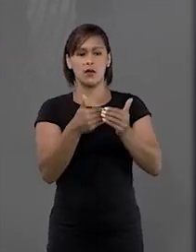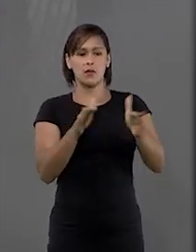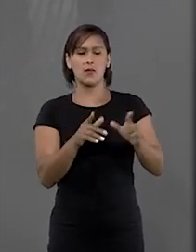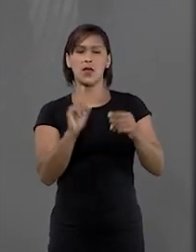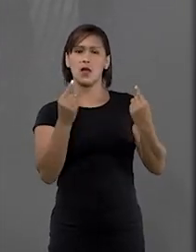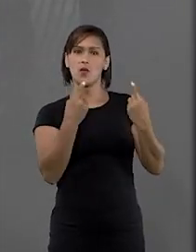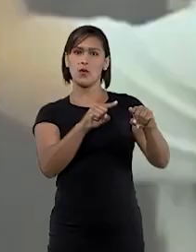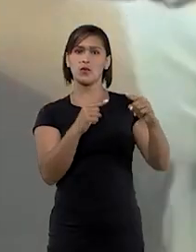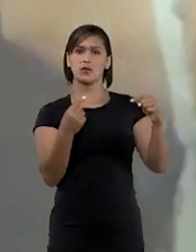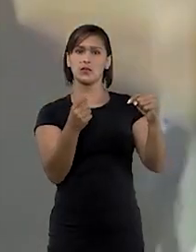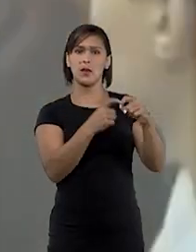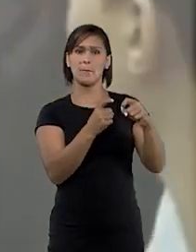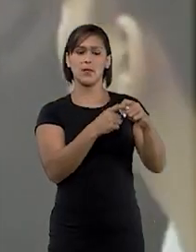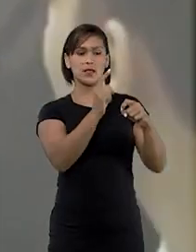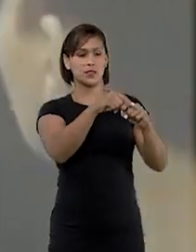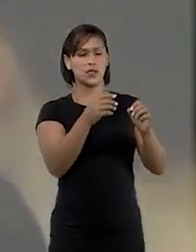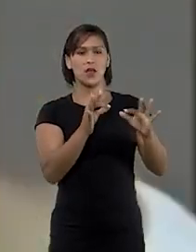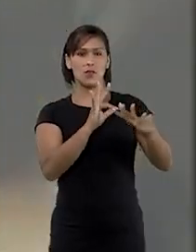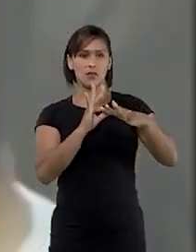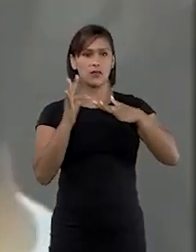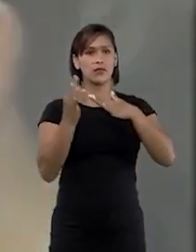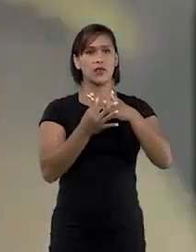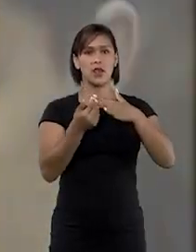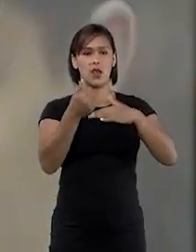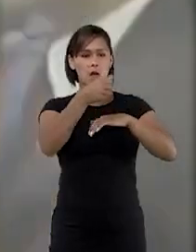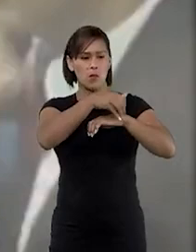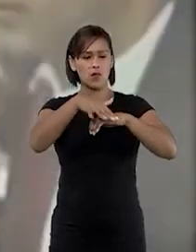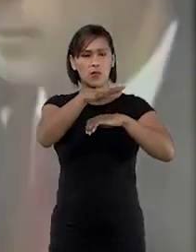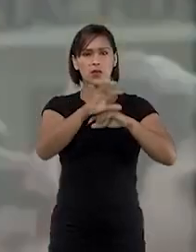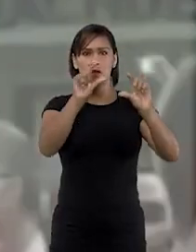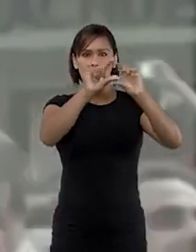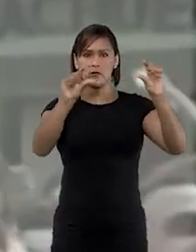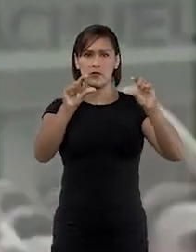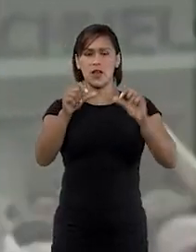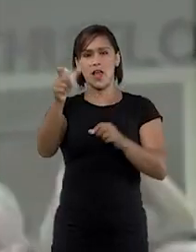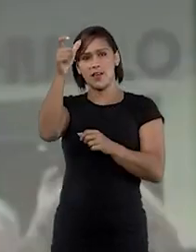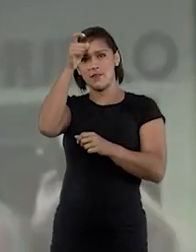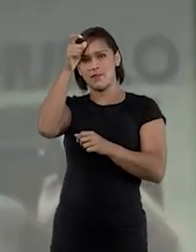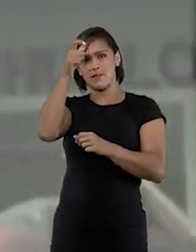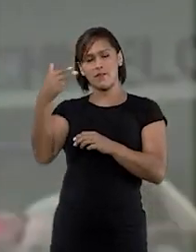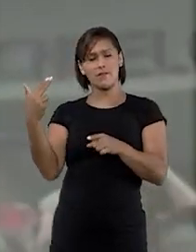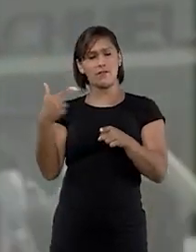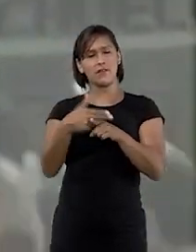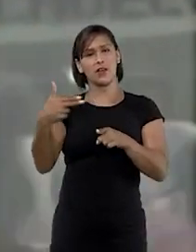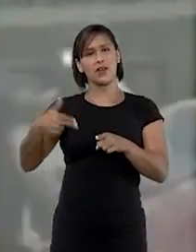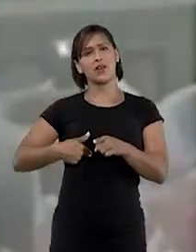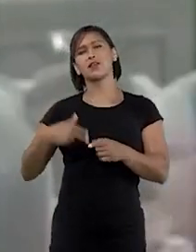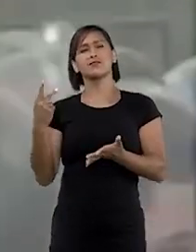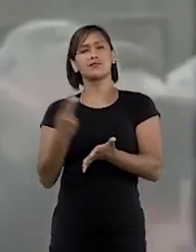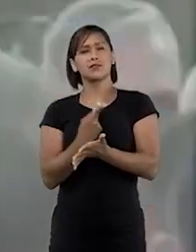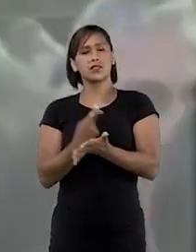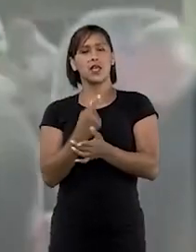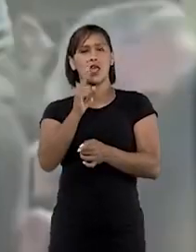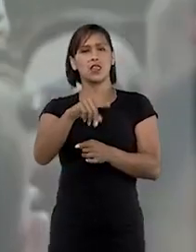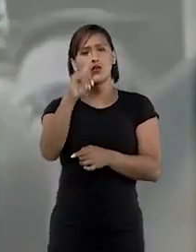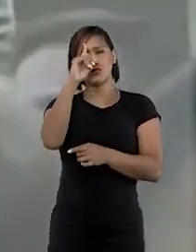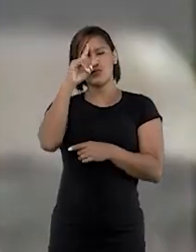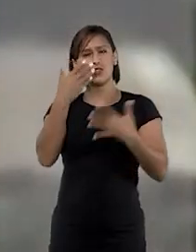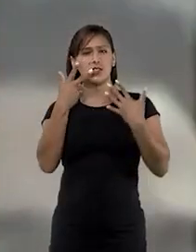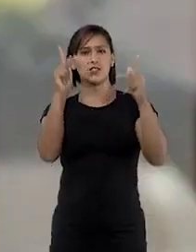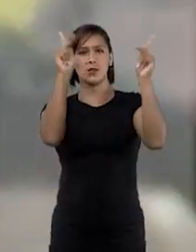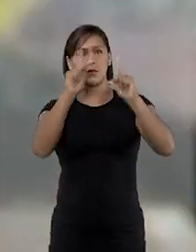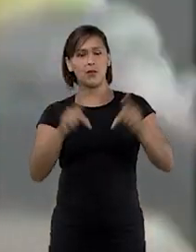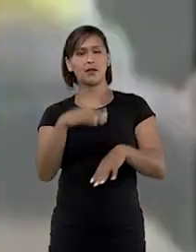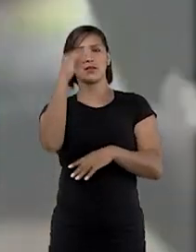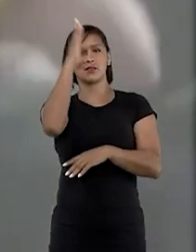aberto contra uma médica que em suas redes sociais publicou a frase inferno de facada moldada a gente não tem